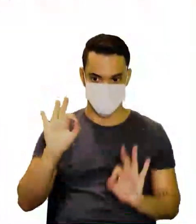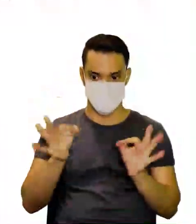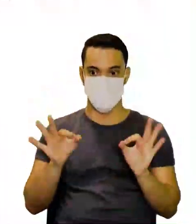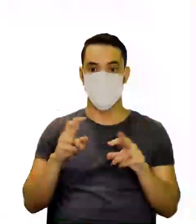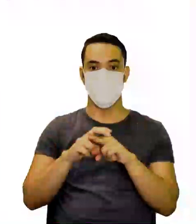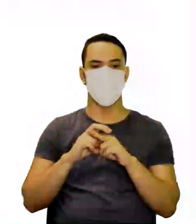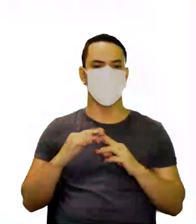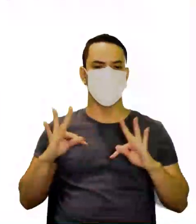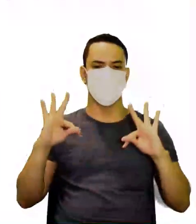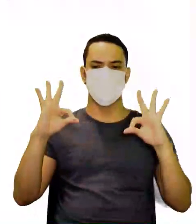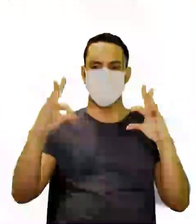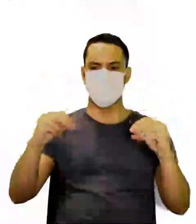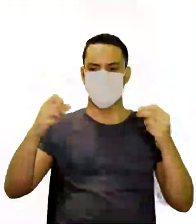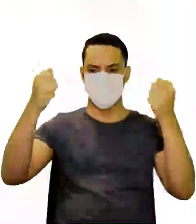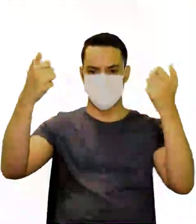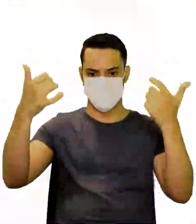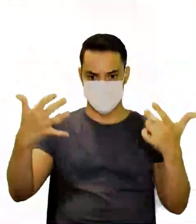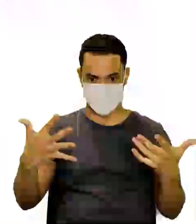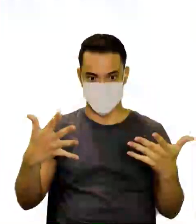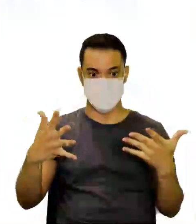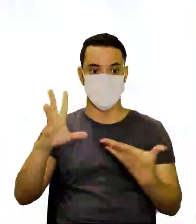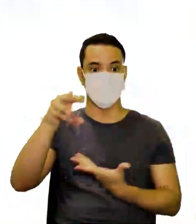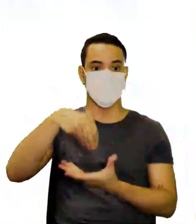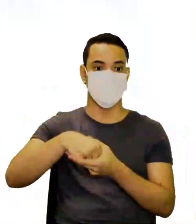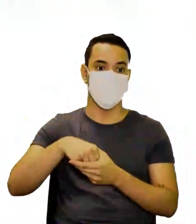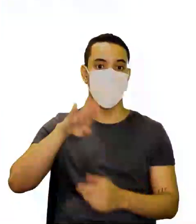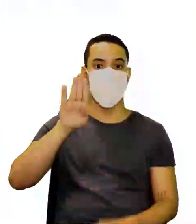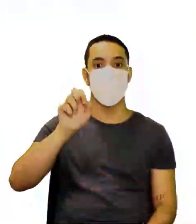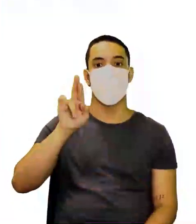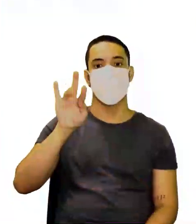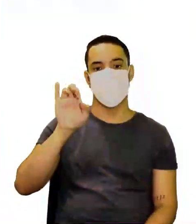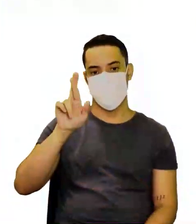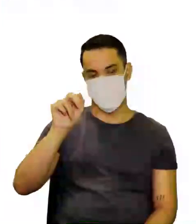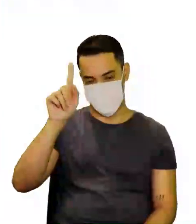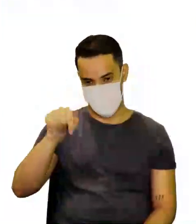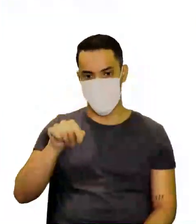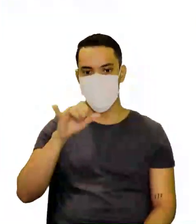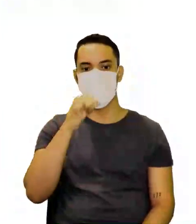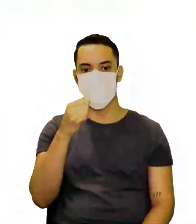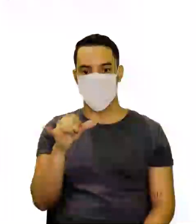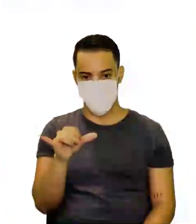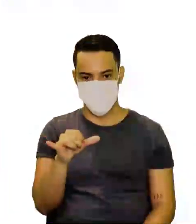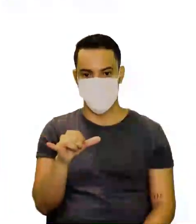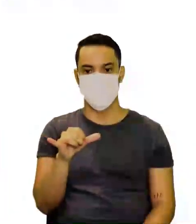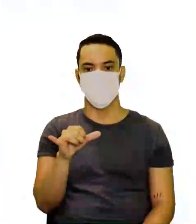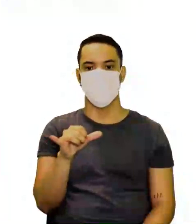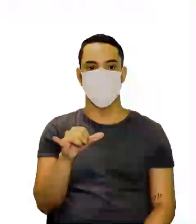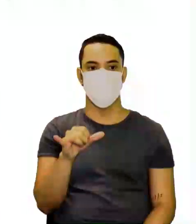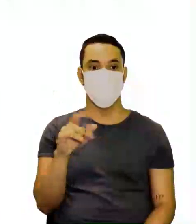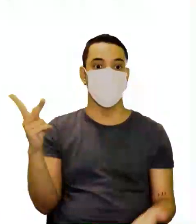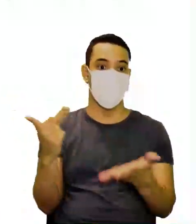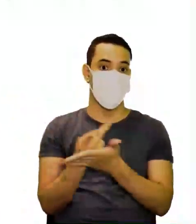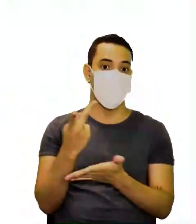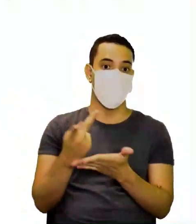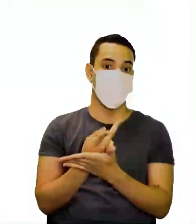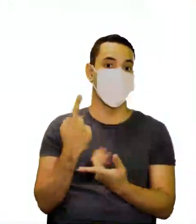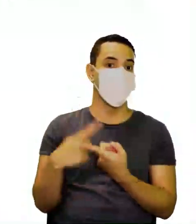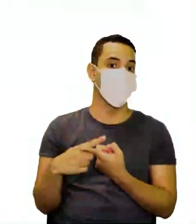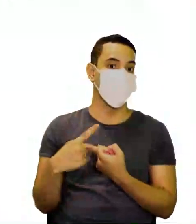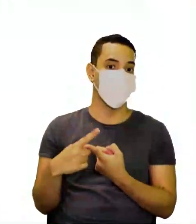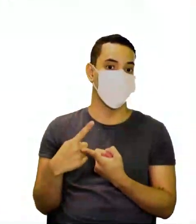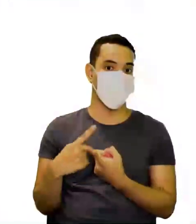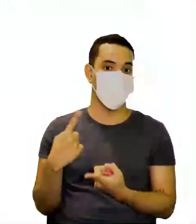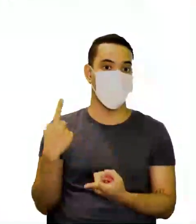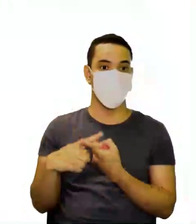falamos tudo de gerador. Quando ele fala aqui que a bateria é um gerador eletromecânico, tá errado porque